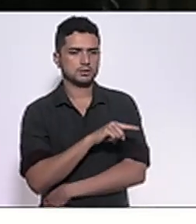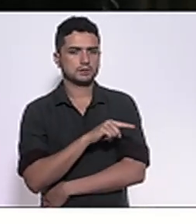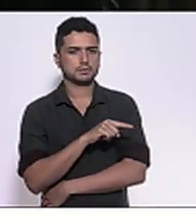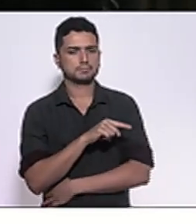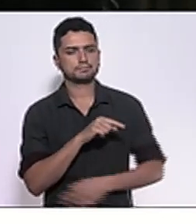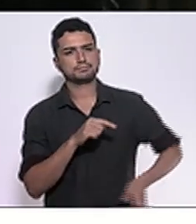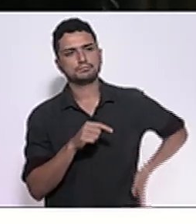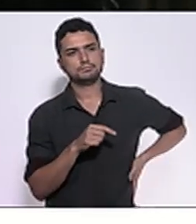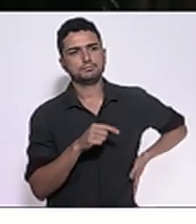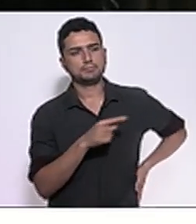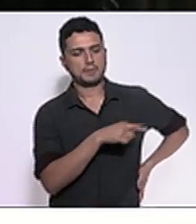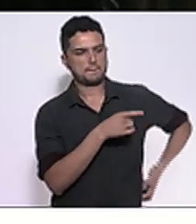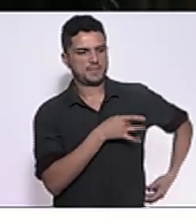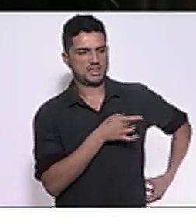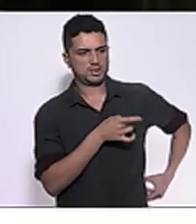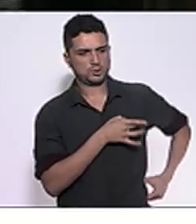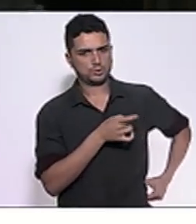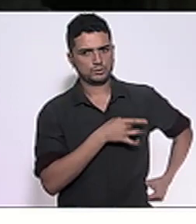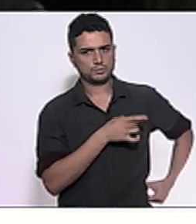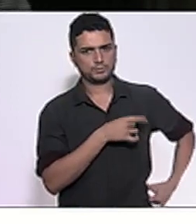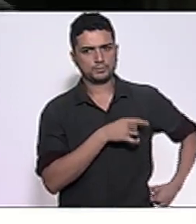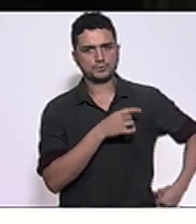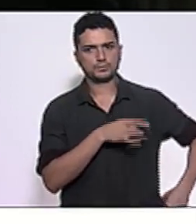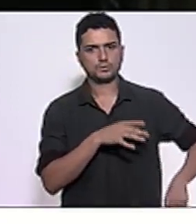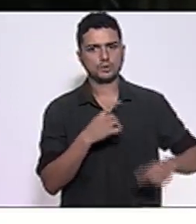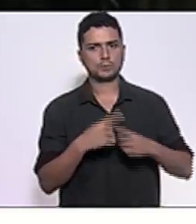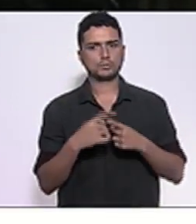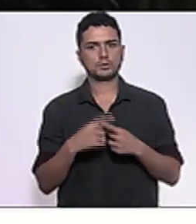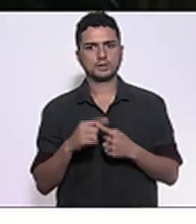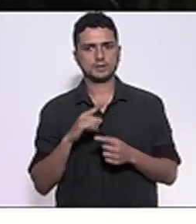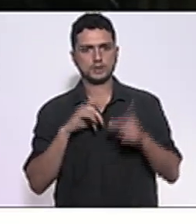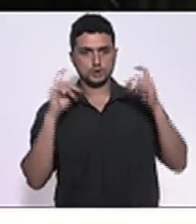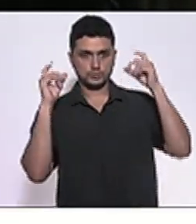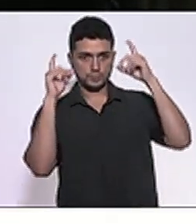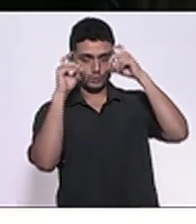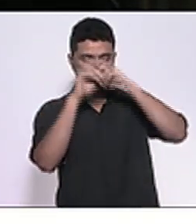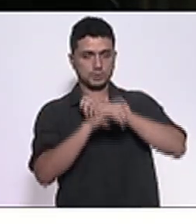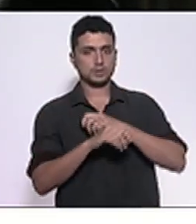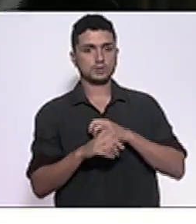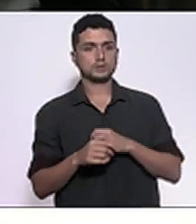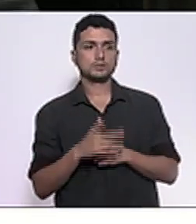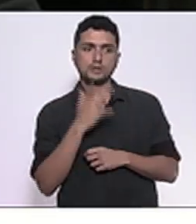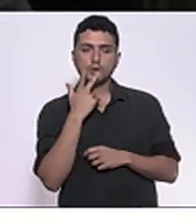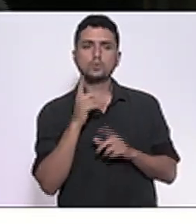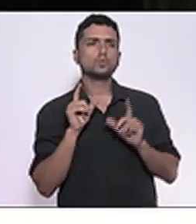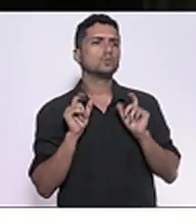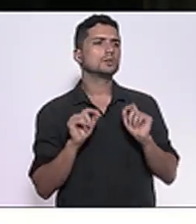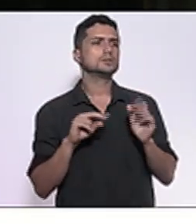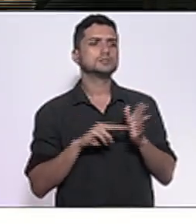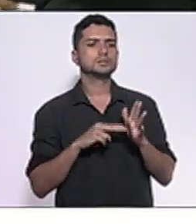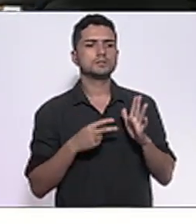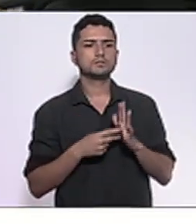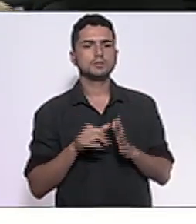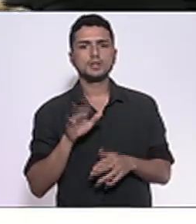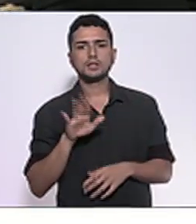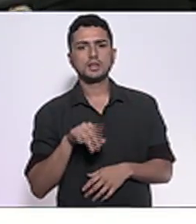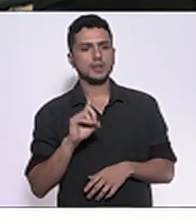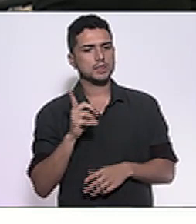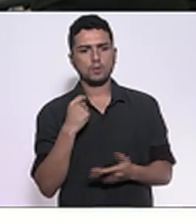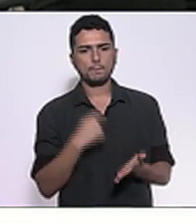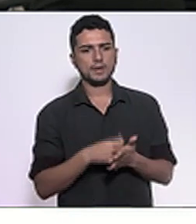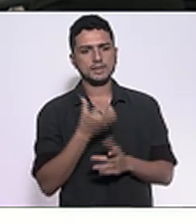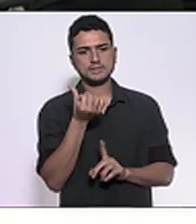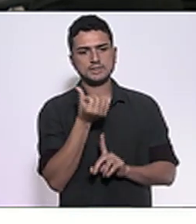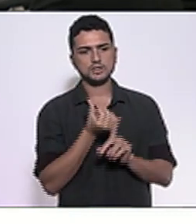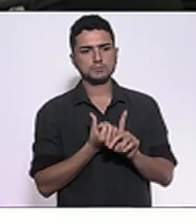contumaz, a gente tem uma dificuldade de estabelecer o que é um devedor contumaz. Aquele que deixou de pagar 6 meses, aí paga